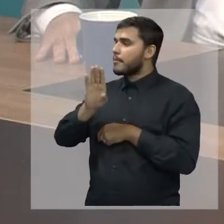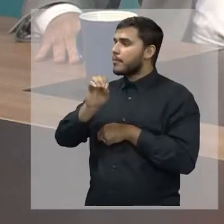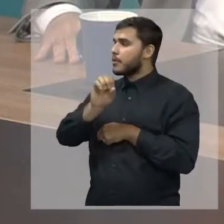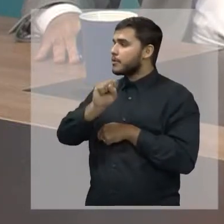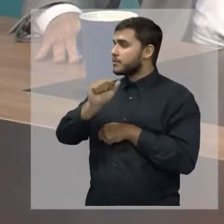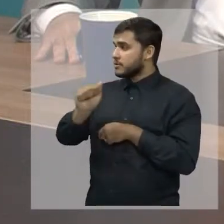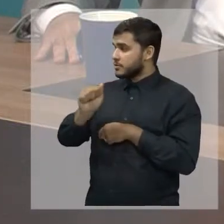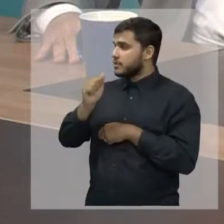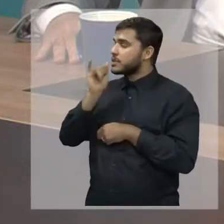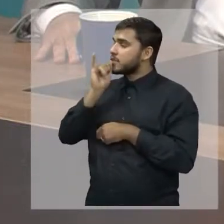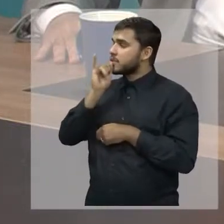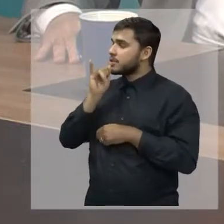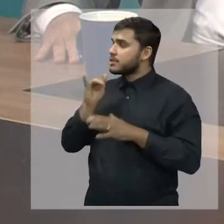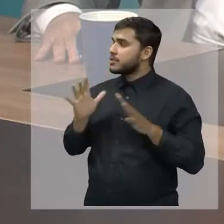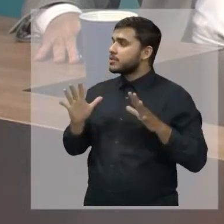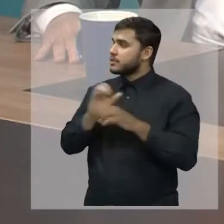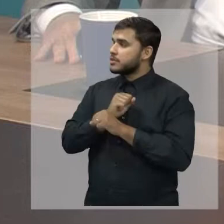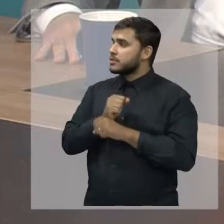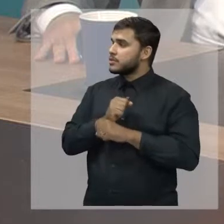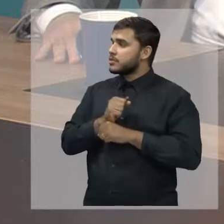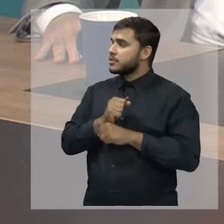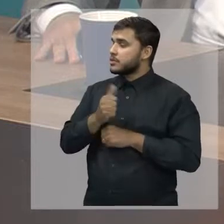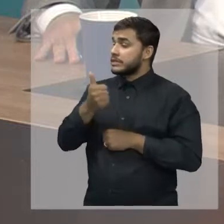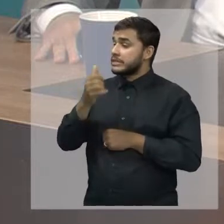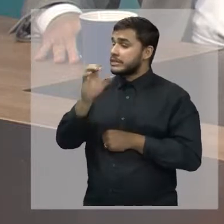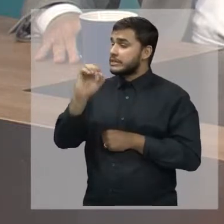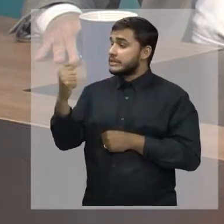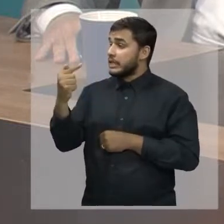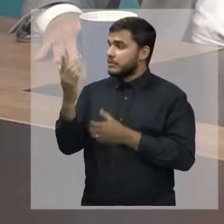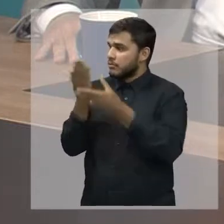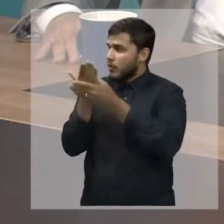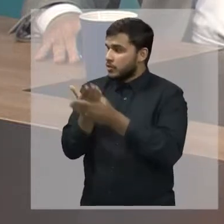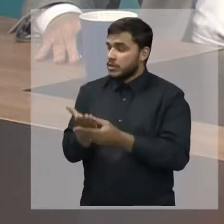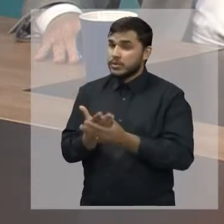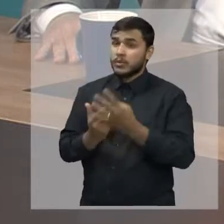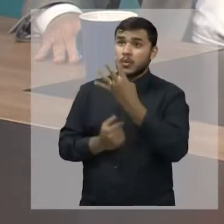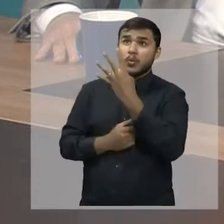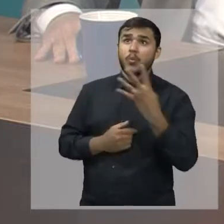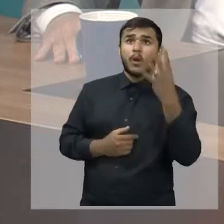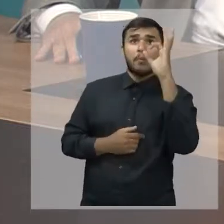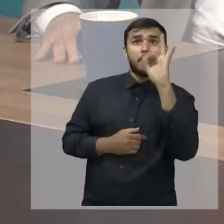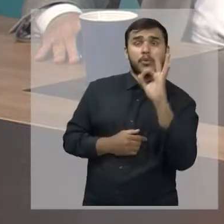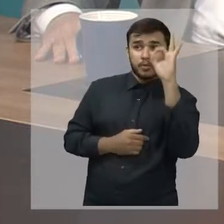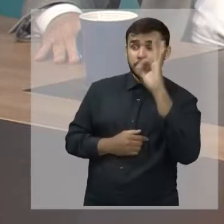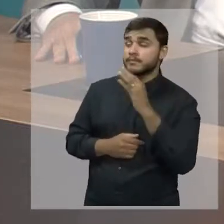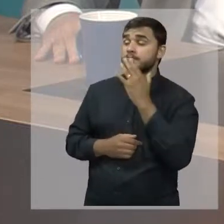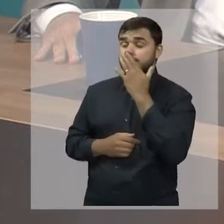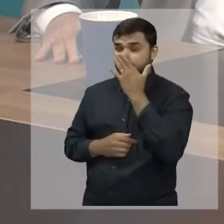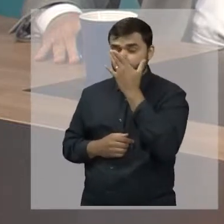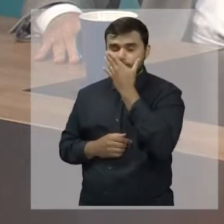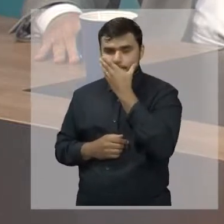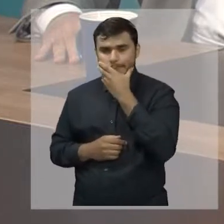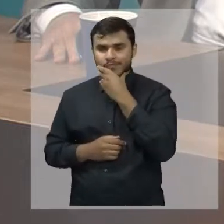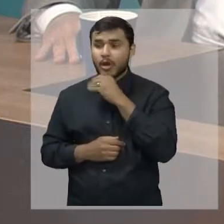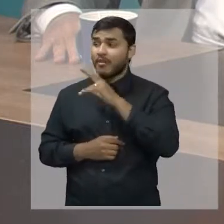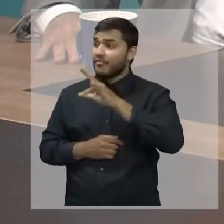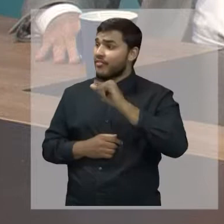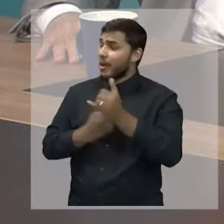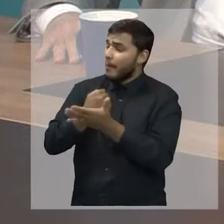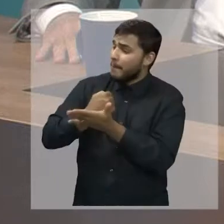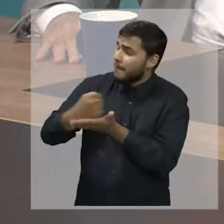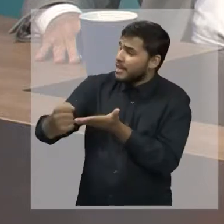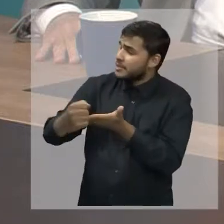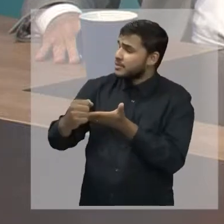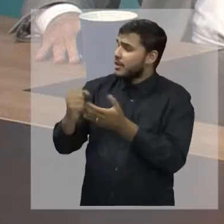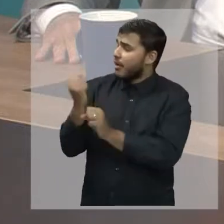4% apenas tinham procedência. E o que é o problema do Brasil? Vai ocorrer a prescrição. Qual é a história do Brasil?